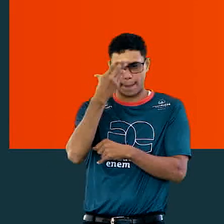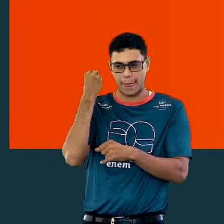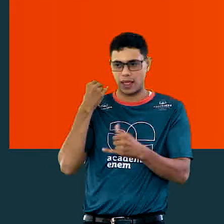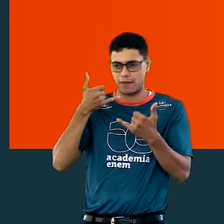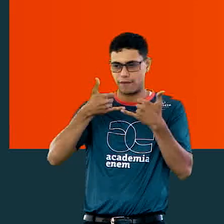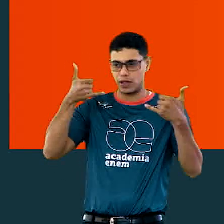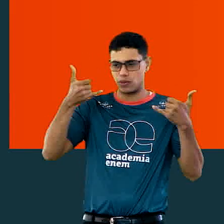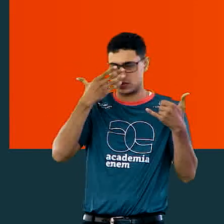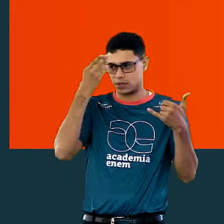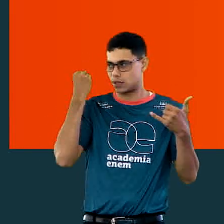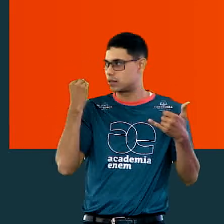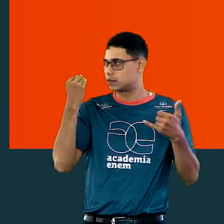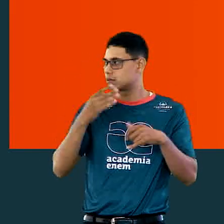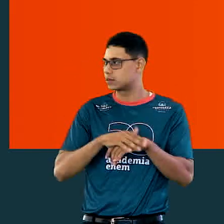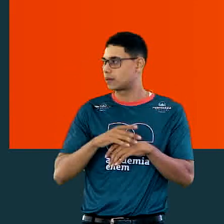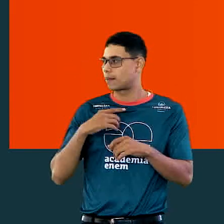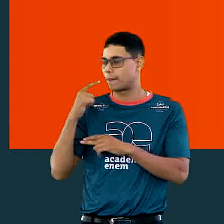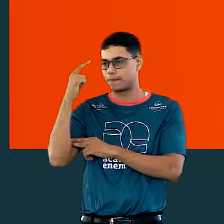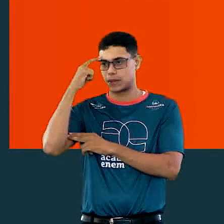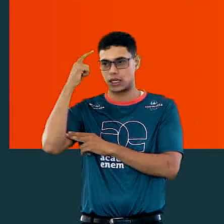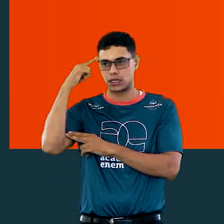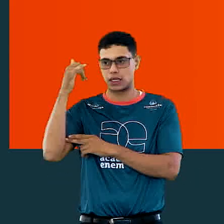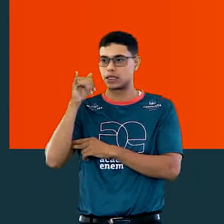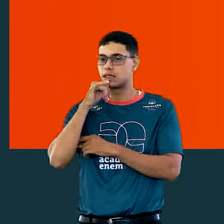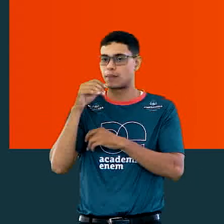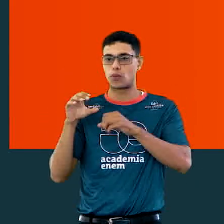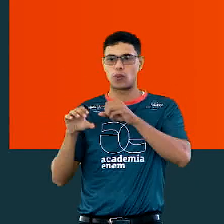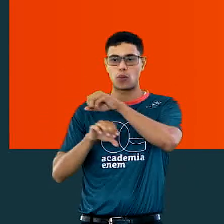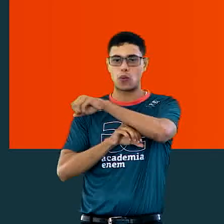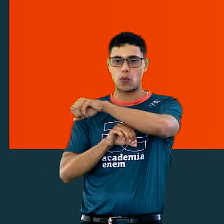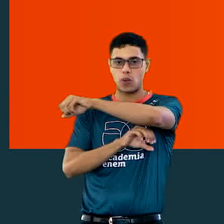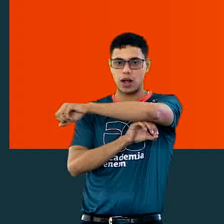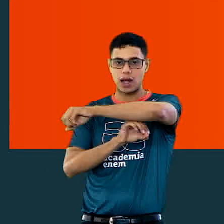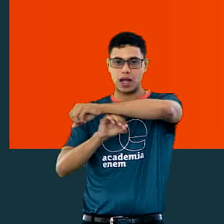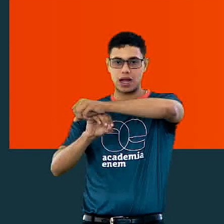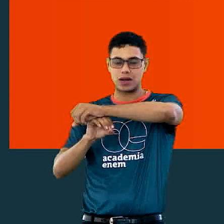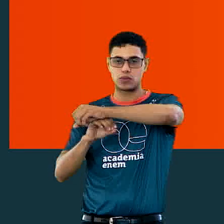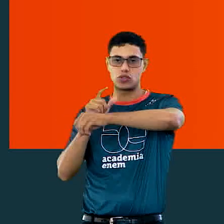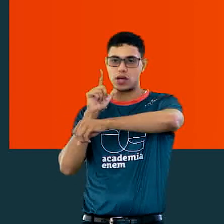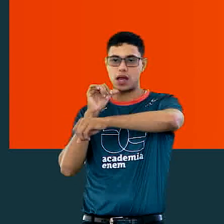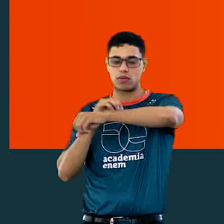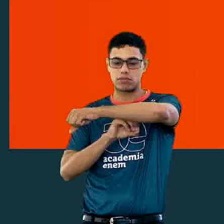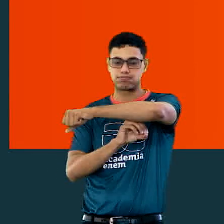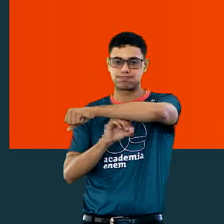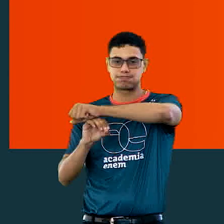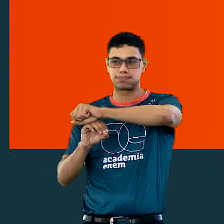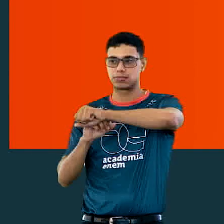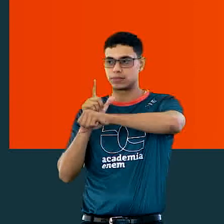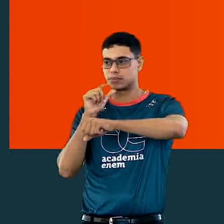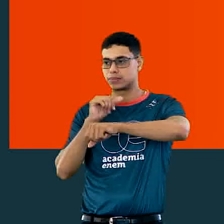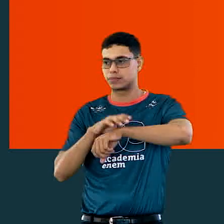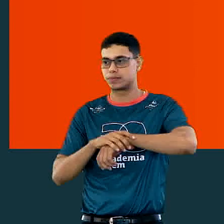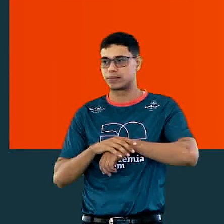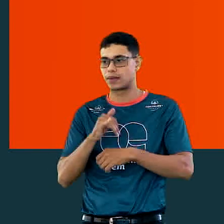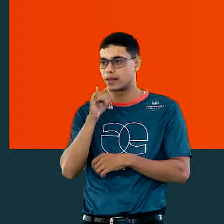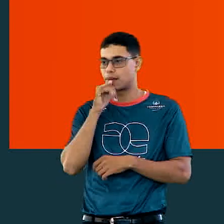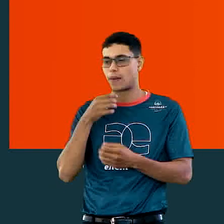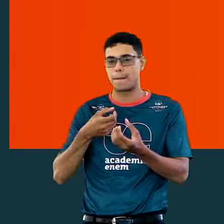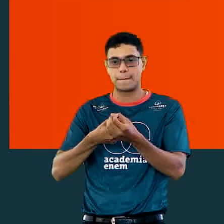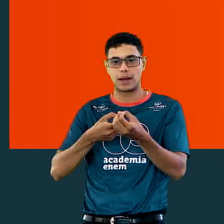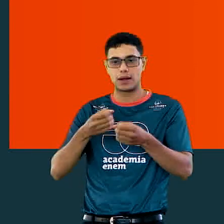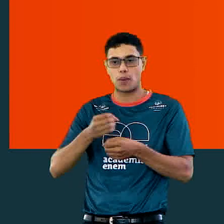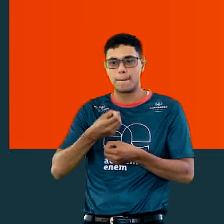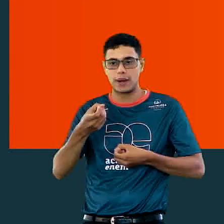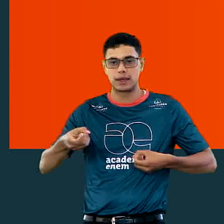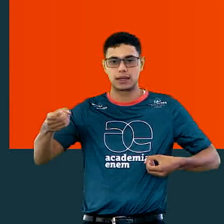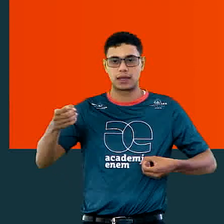fio. Vamos pensar num cano que passa água. Beleza? Vamos pensar numa mangueira. Mangueira, que é